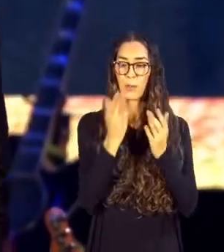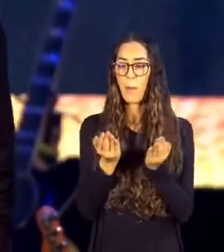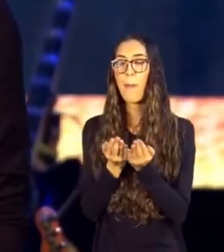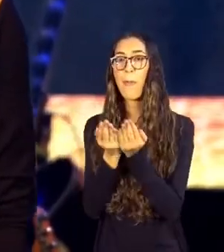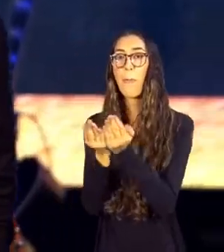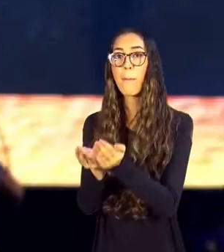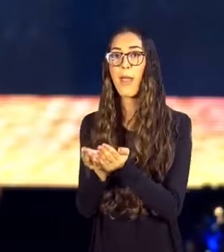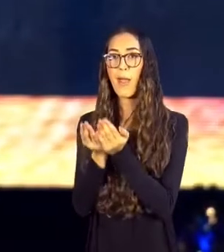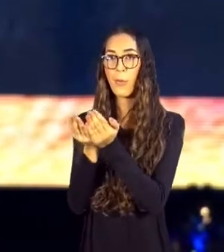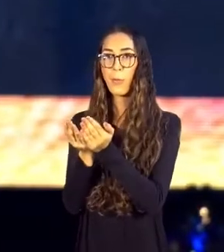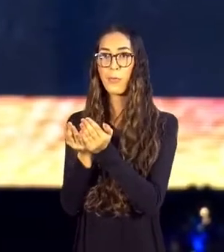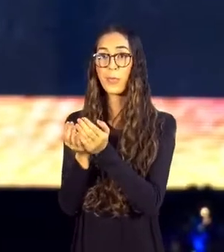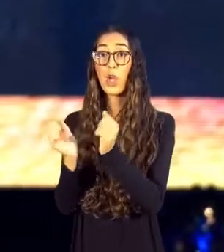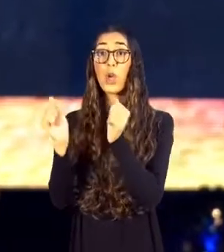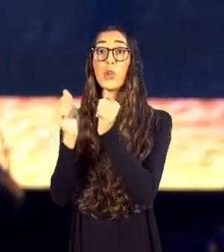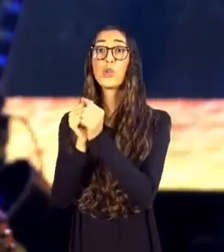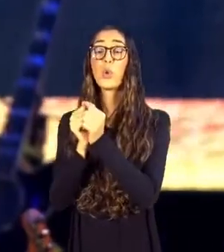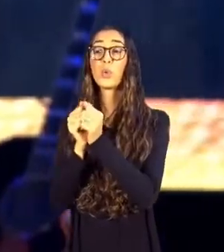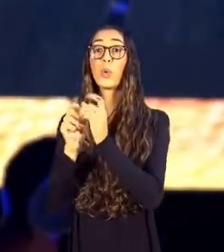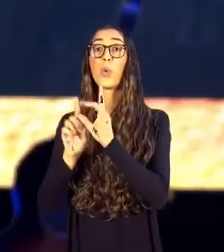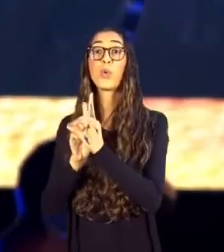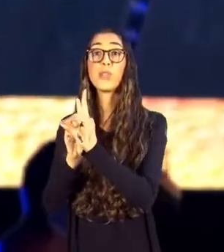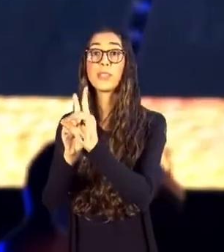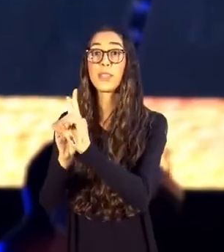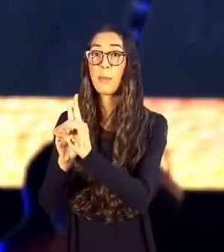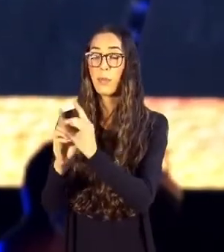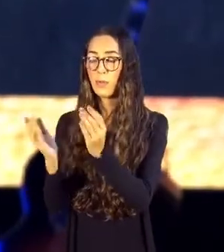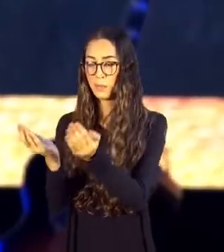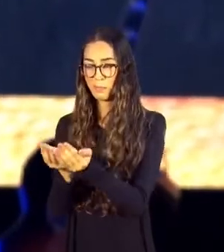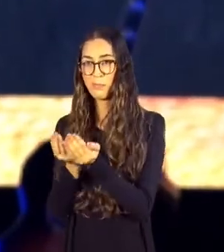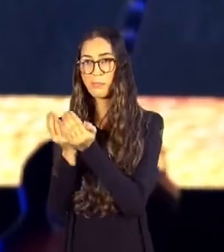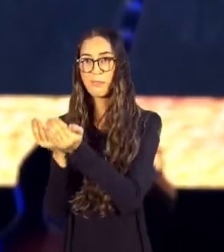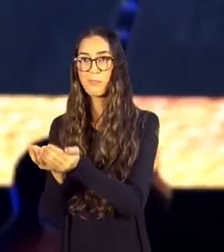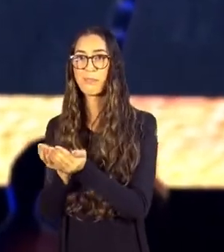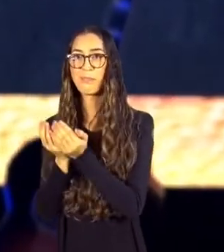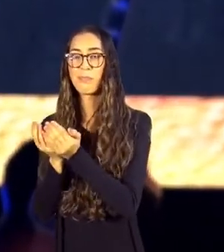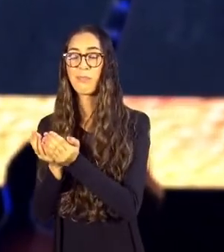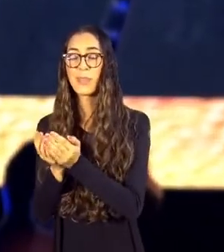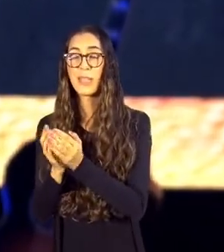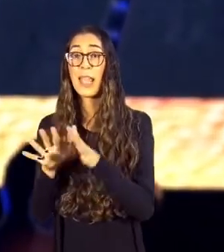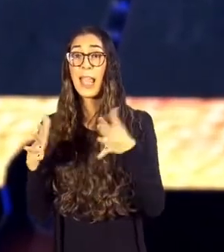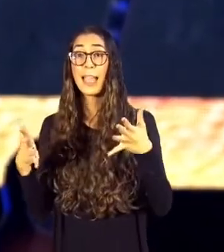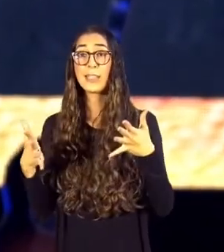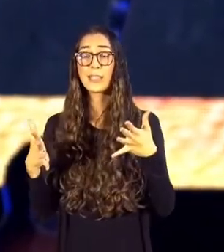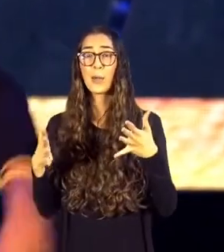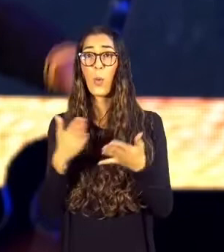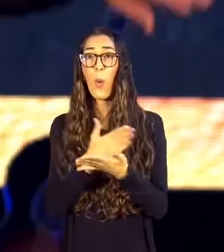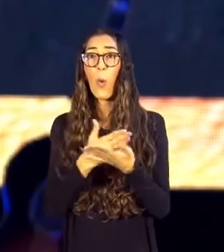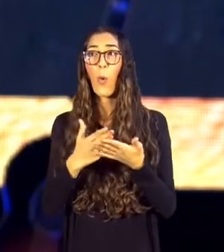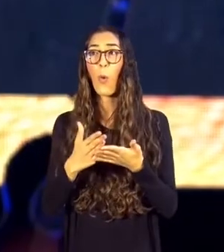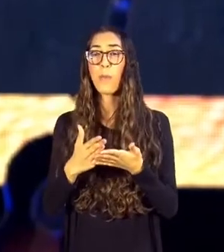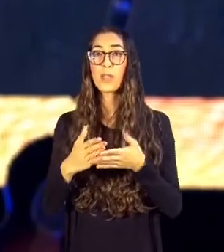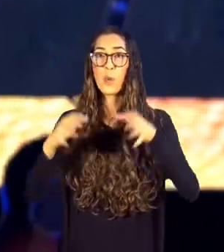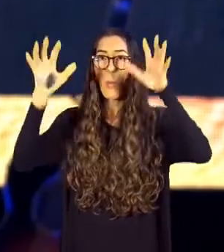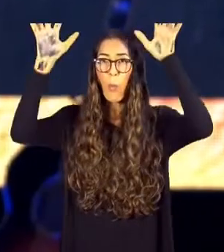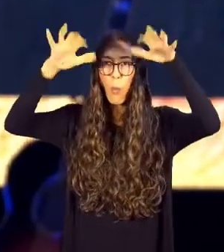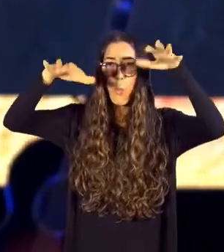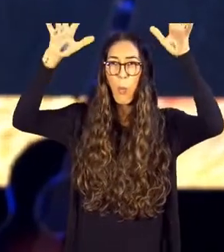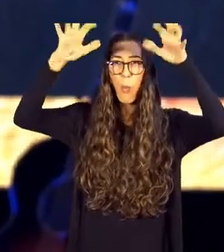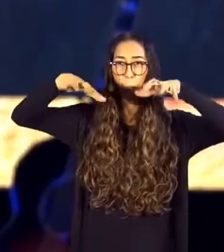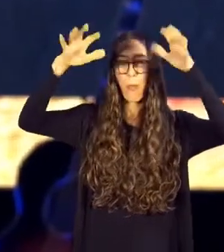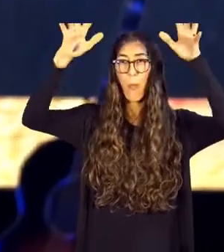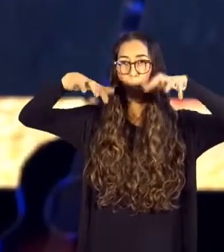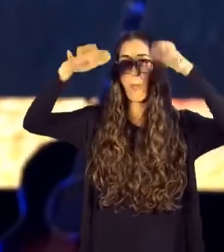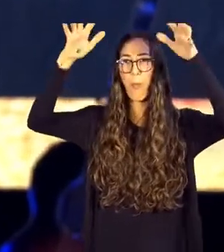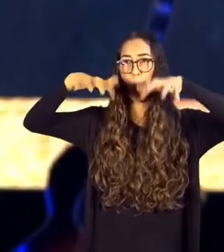abrupta, estava dizendo assim: Jesus, você não se importa que a gente se morra aqui, não? Ele falou: qual que é o problema? É a tempestade? Calma,